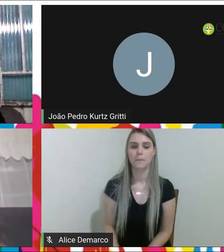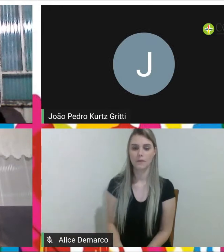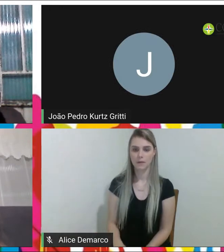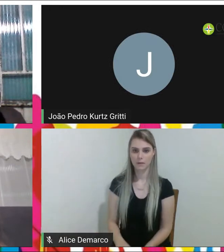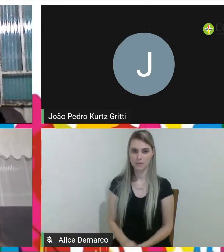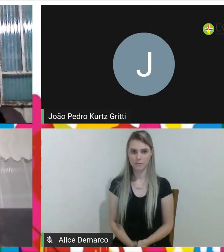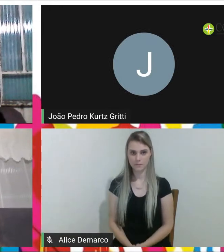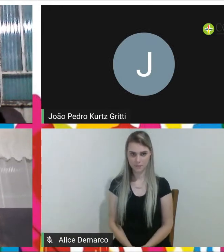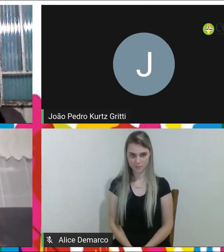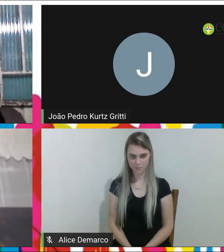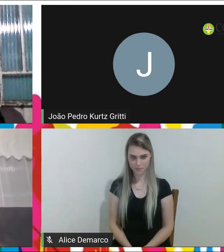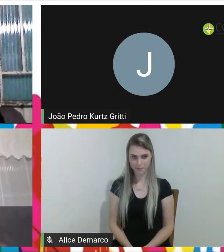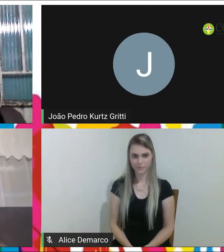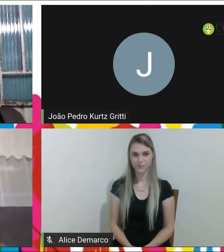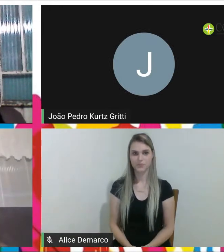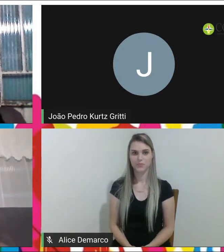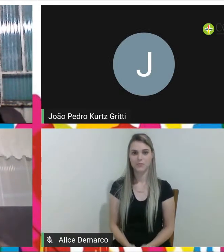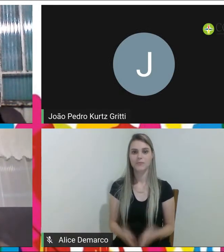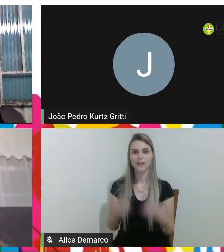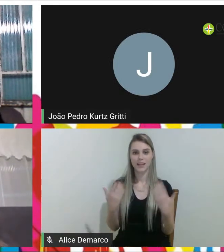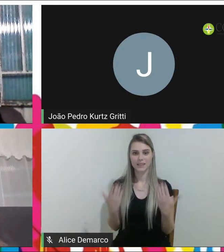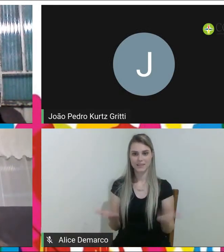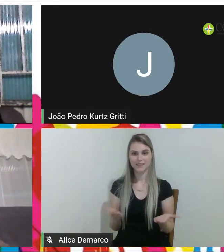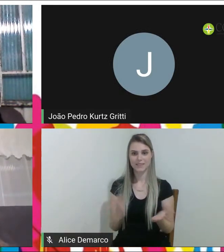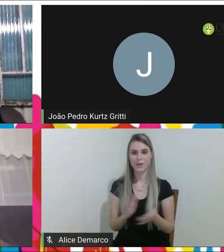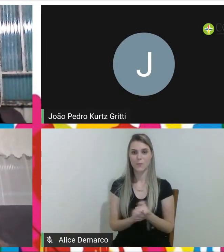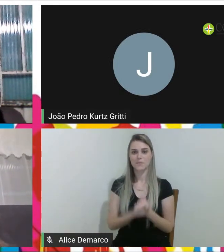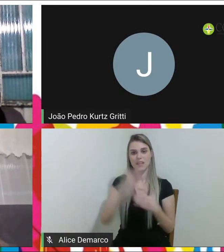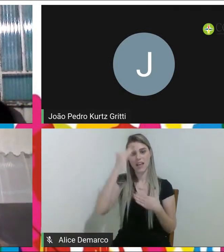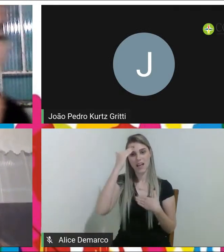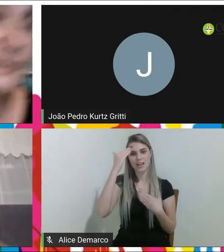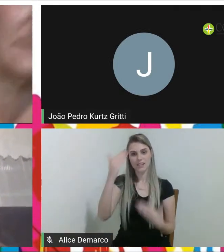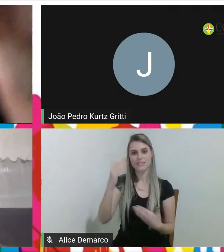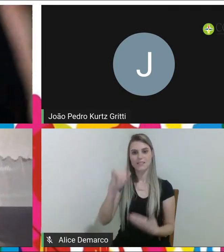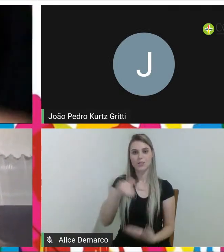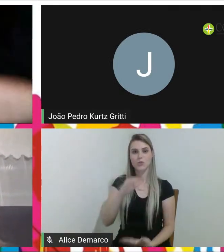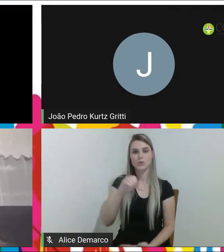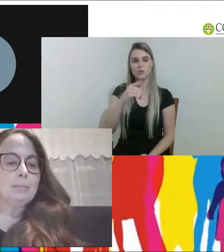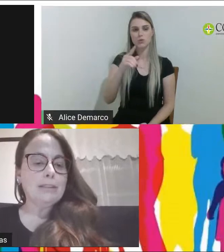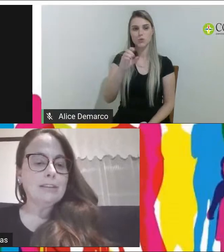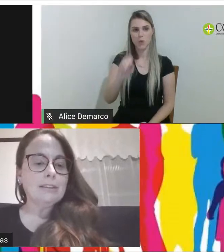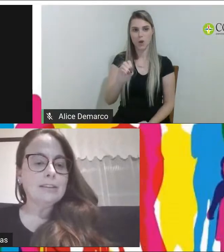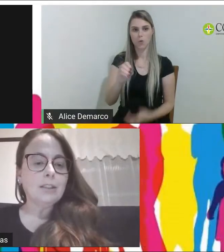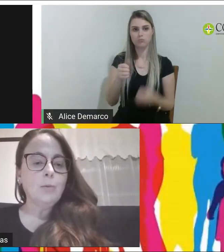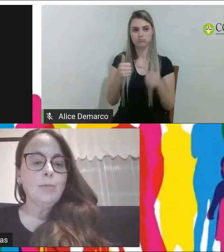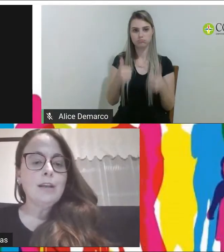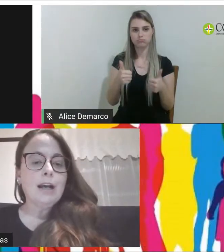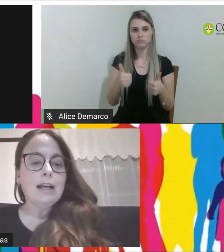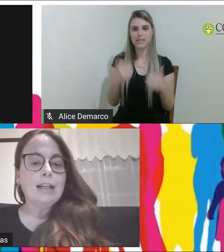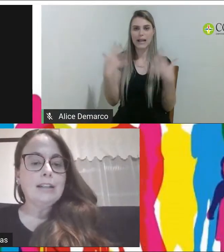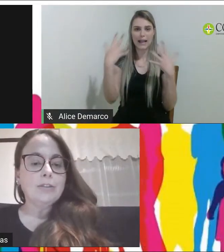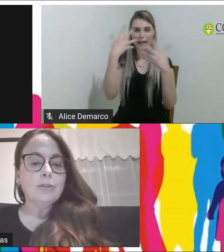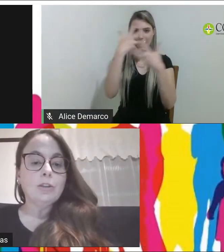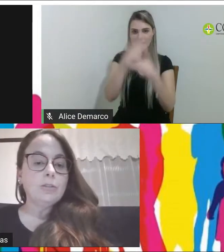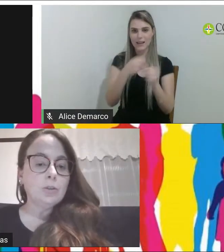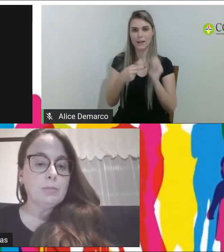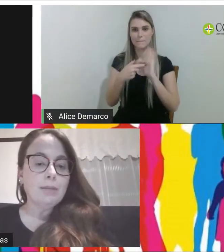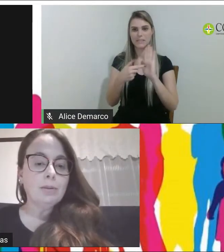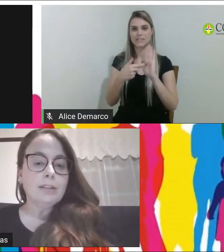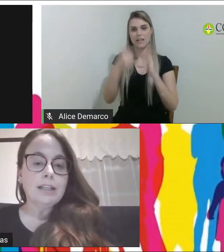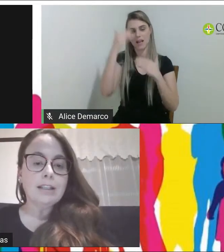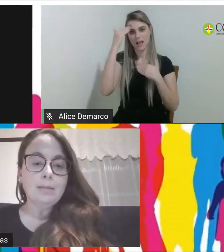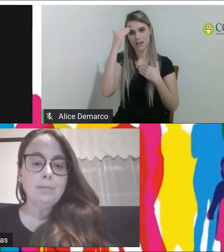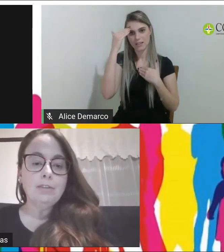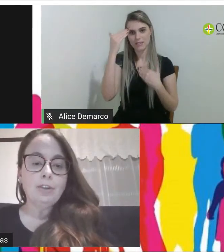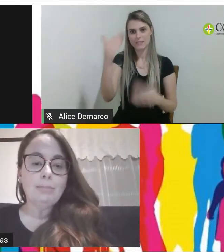Gente Então agradecendo o João né belíssima apresentação agradeço todos